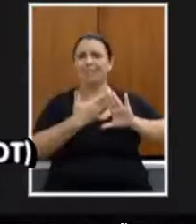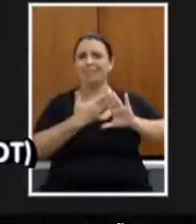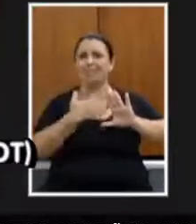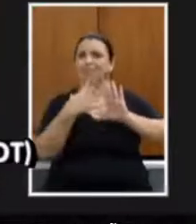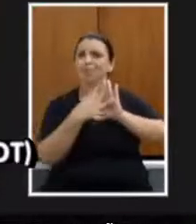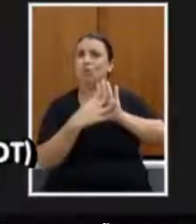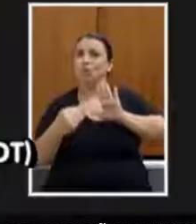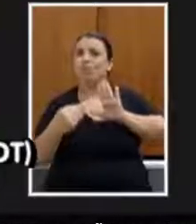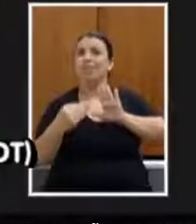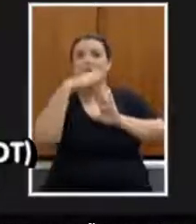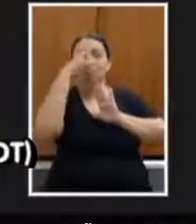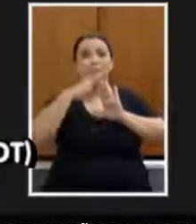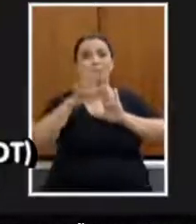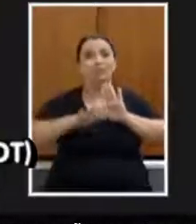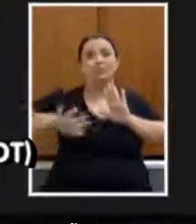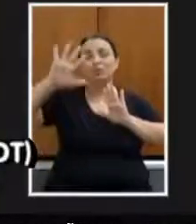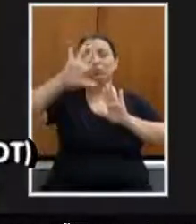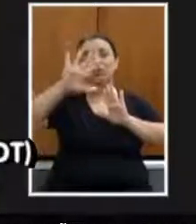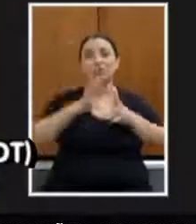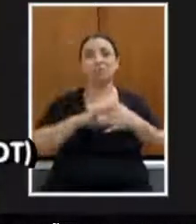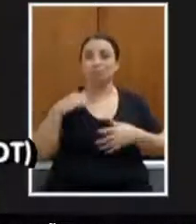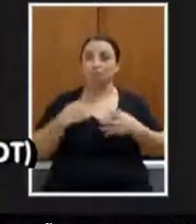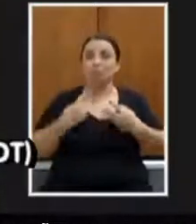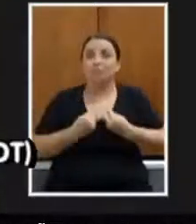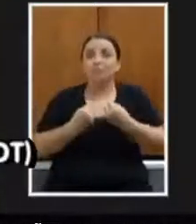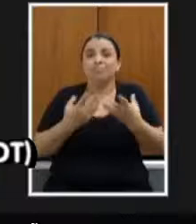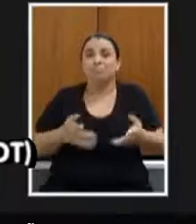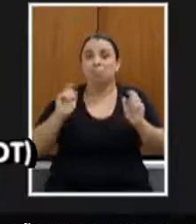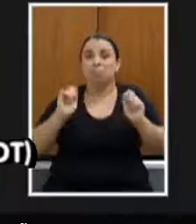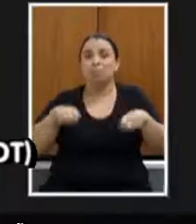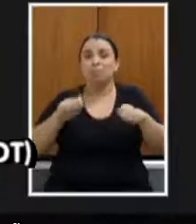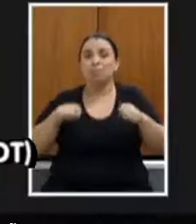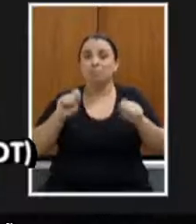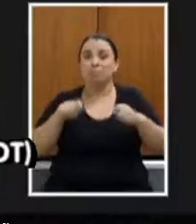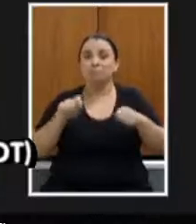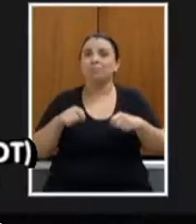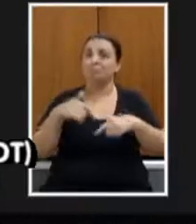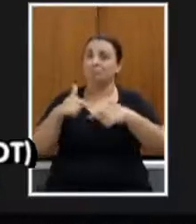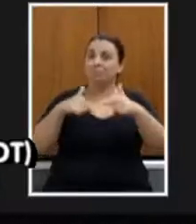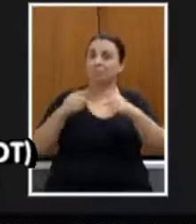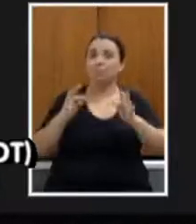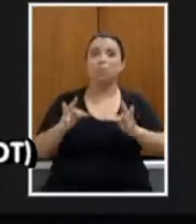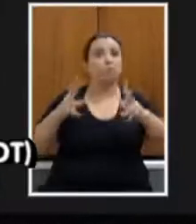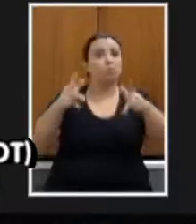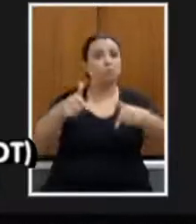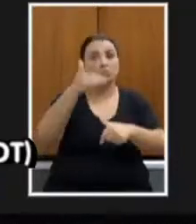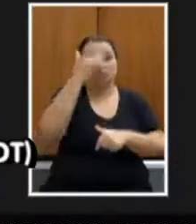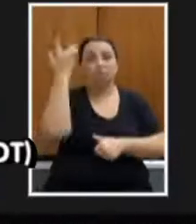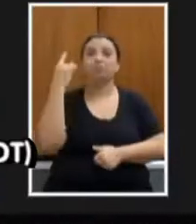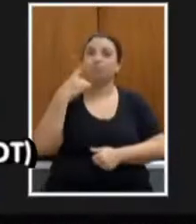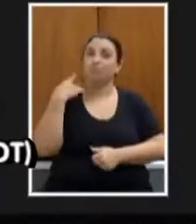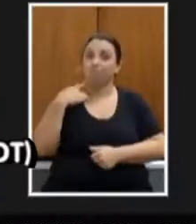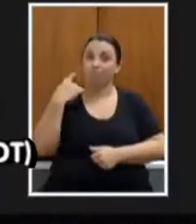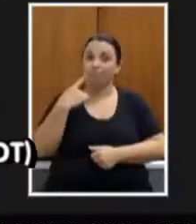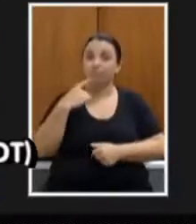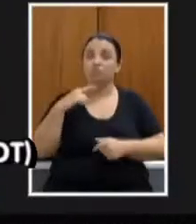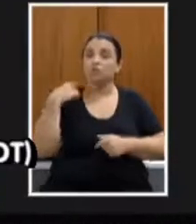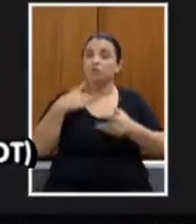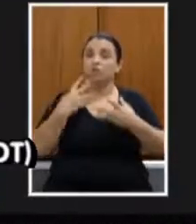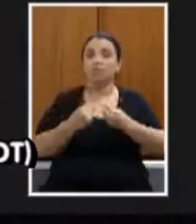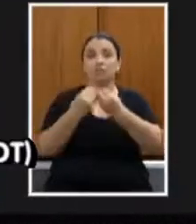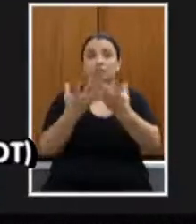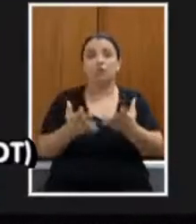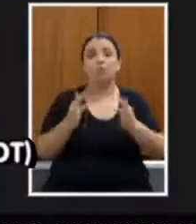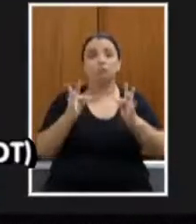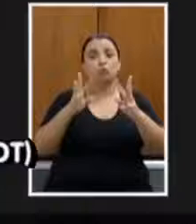a condição de trabalho a todos os deputados. Nós damos ao corpo de